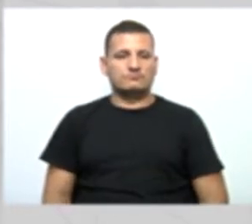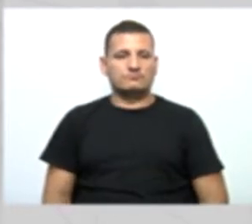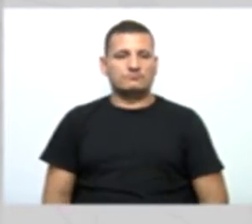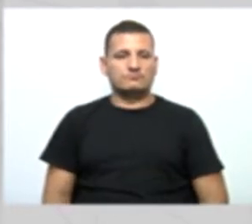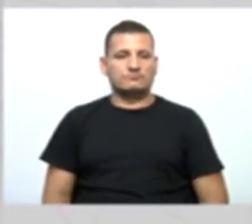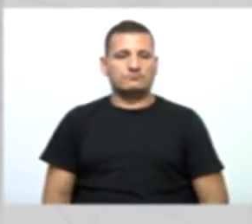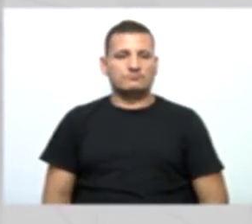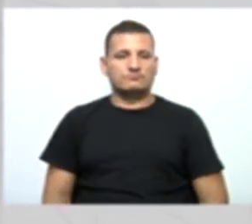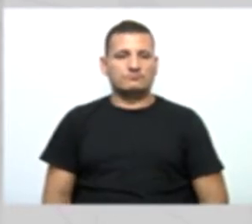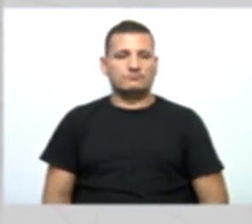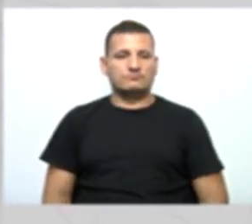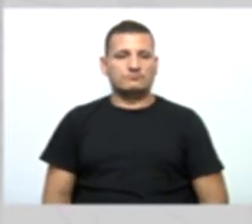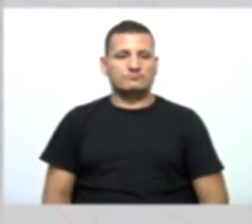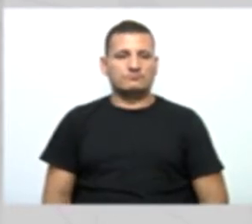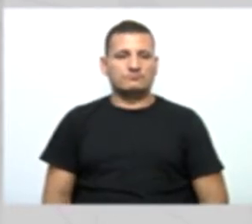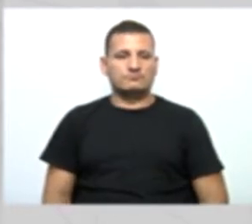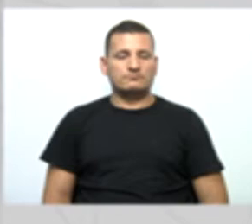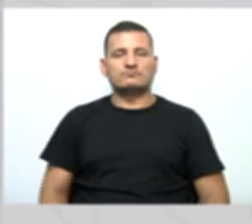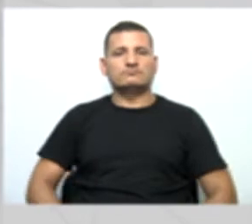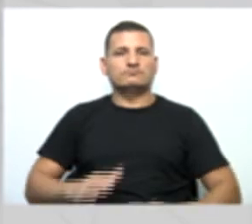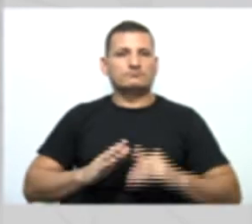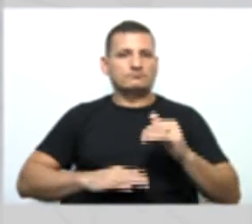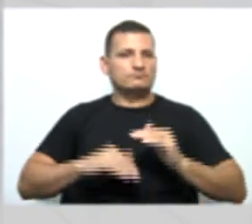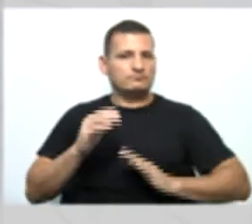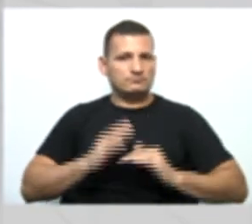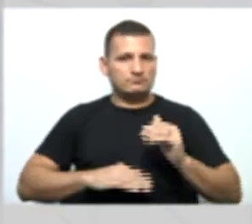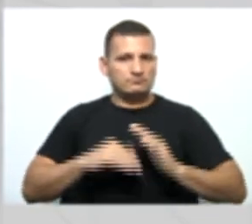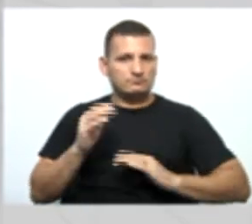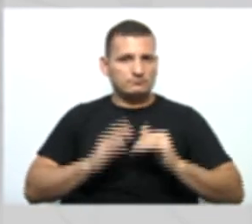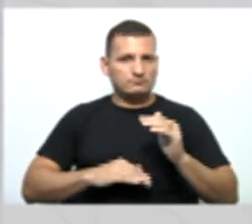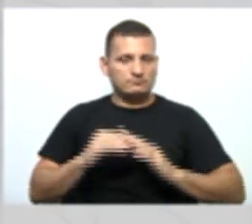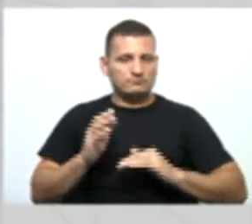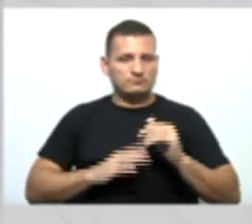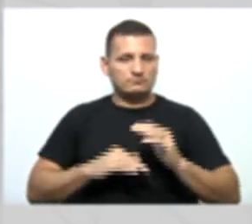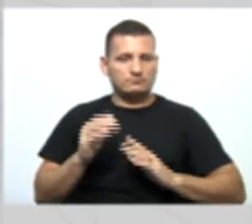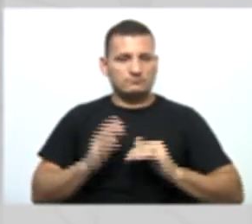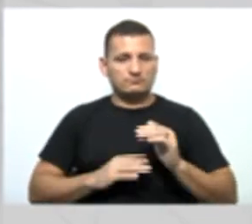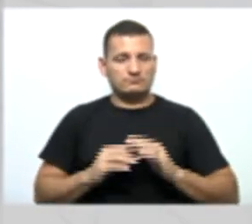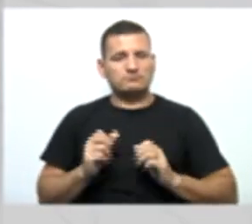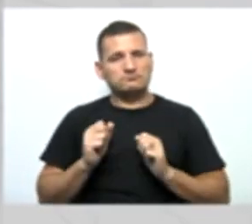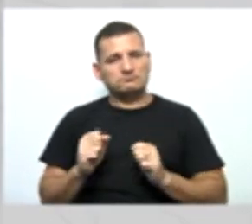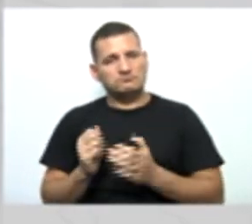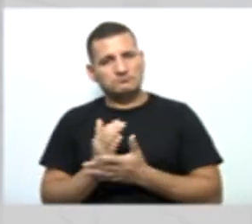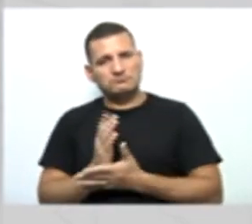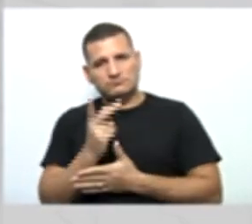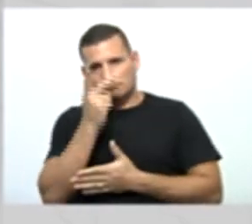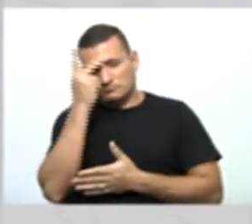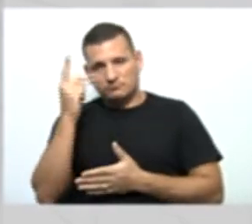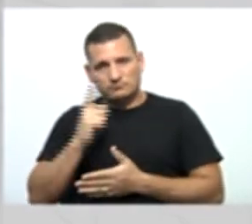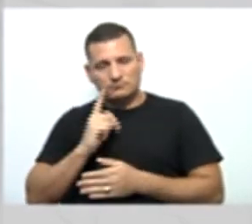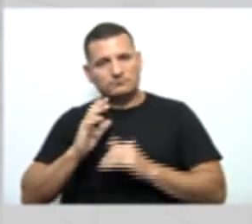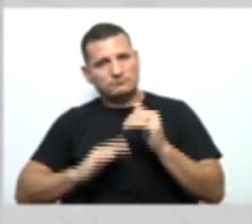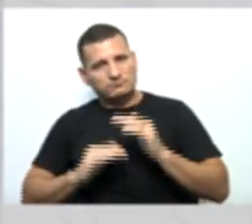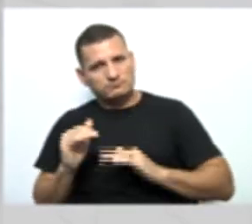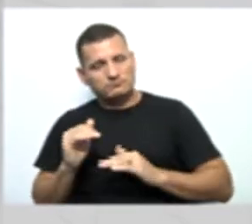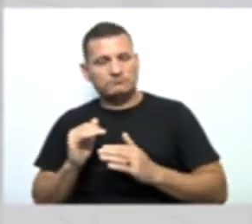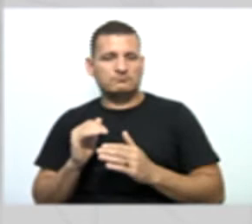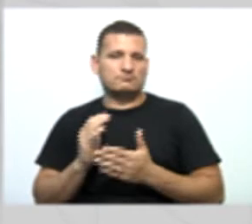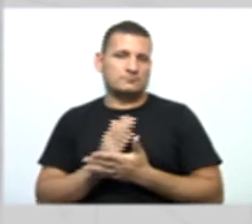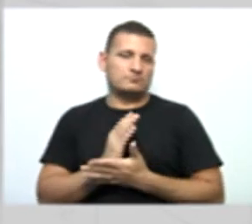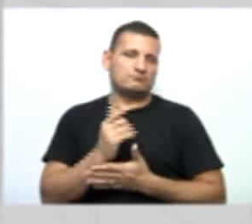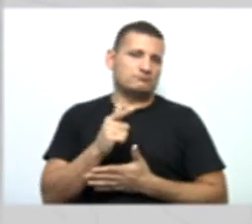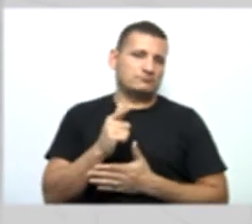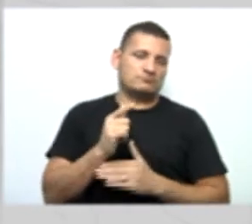colocar aqui uma profissão, certo? Pode ter pessoa que não tem profissão, mas aí a gente coloca